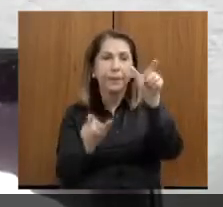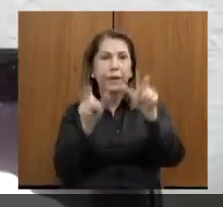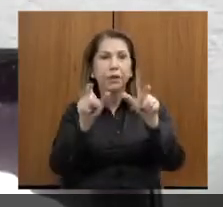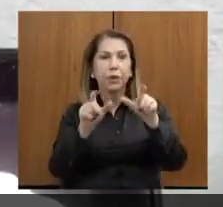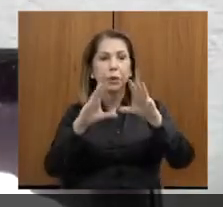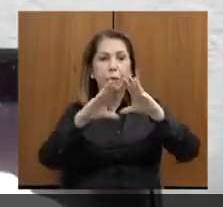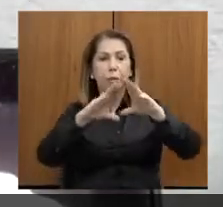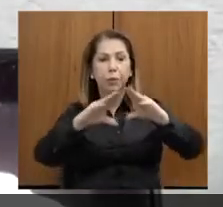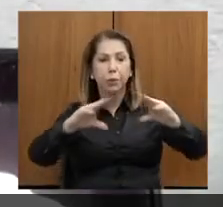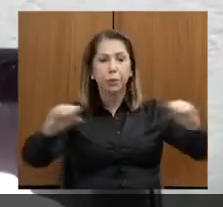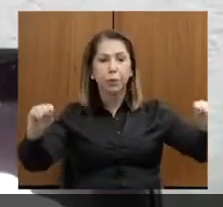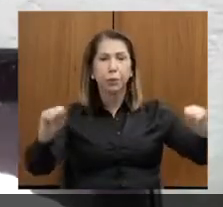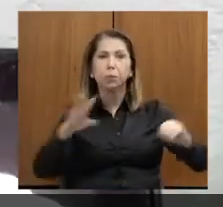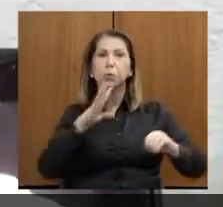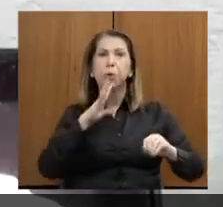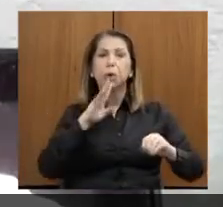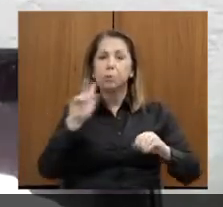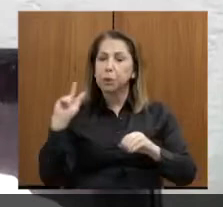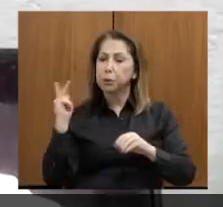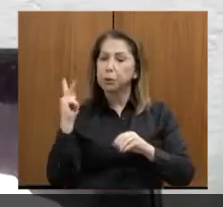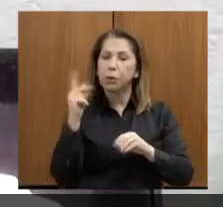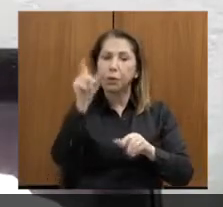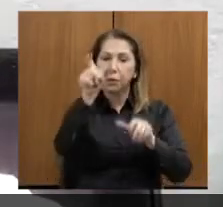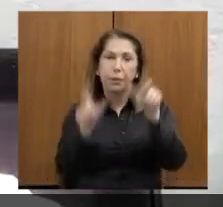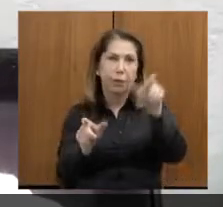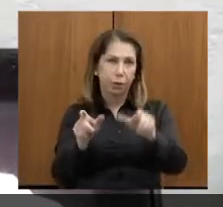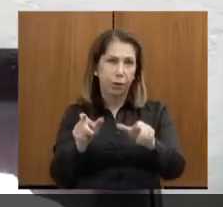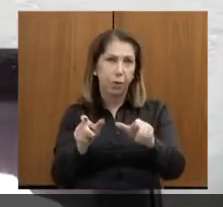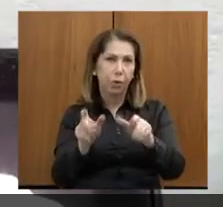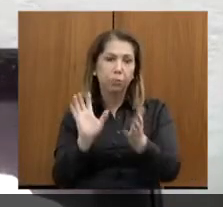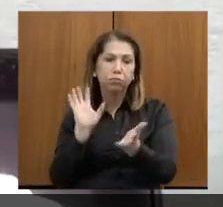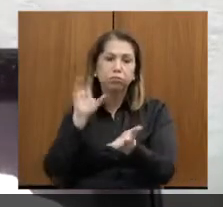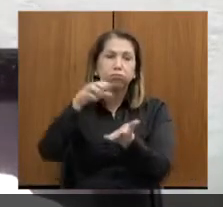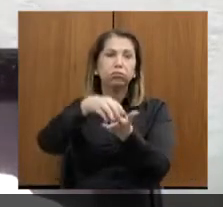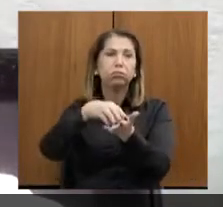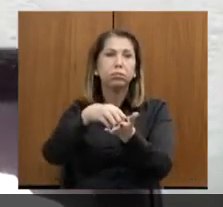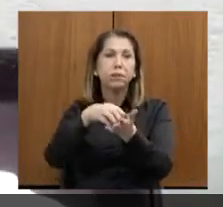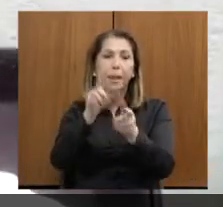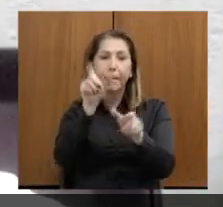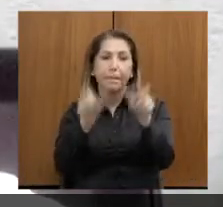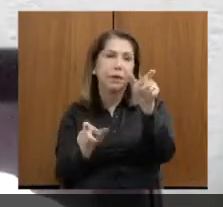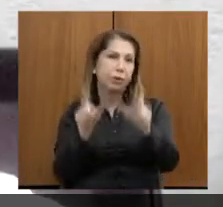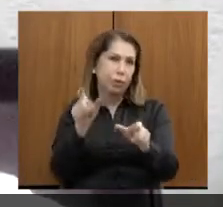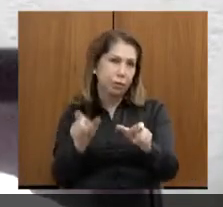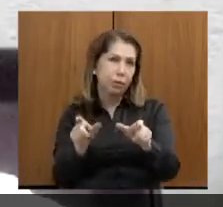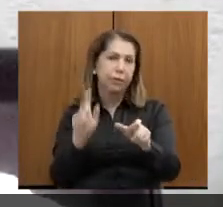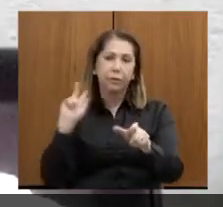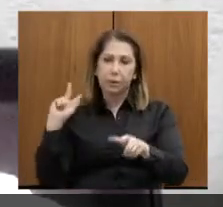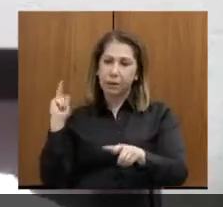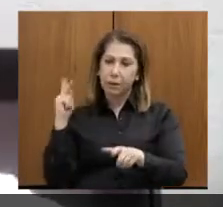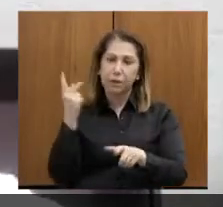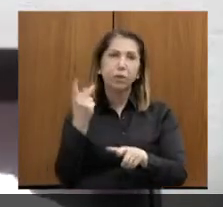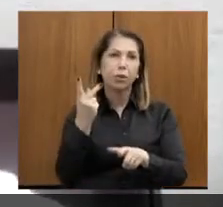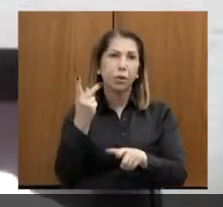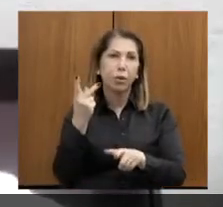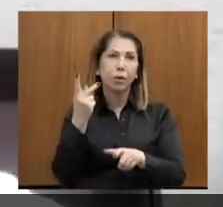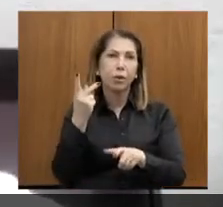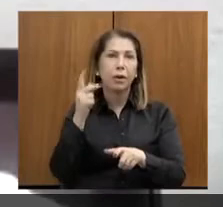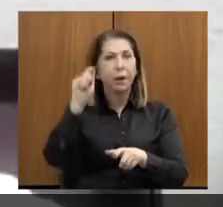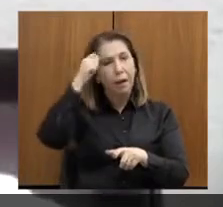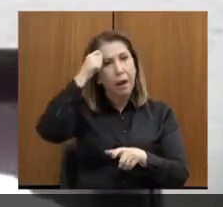ao não conhecimento da centralidade da presença e da história de